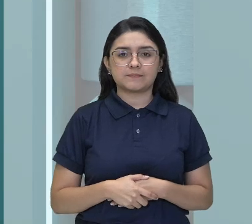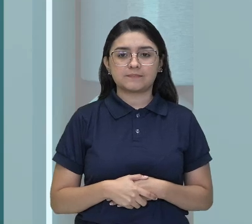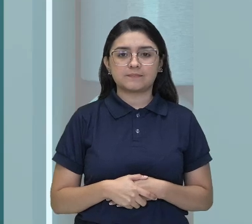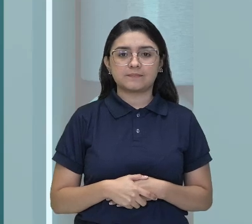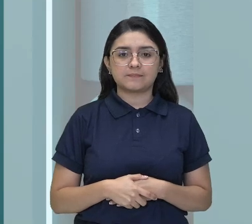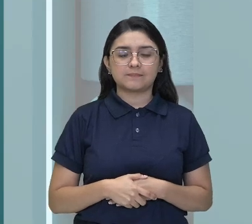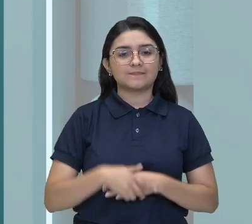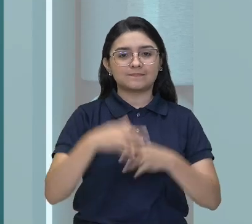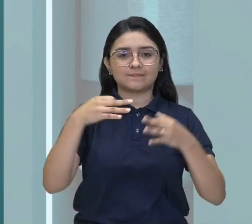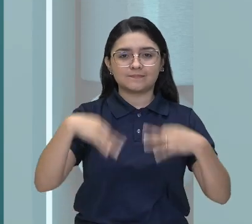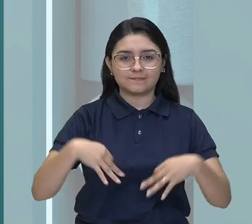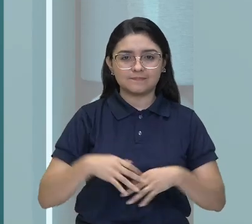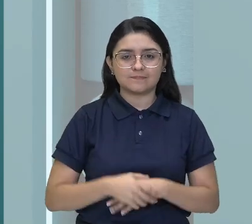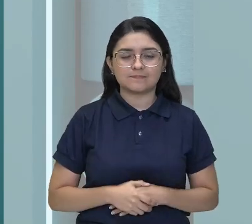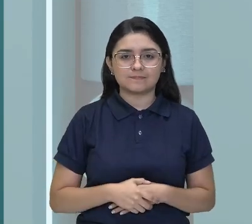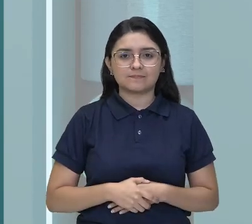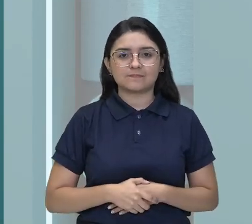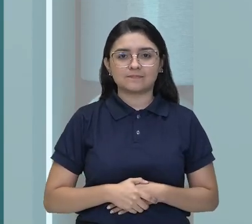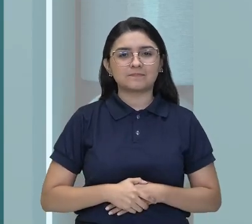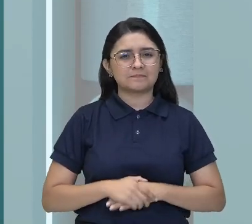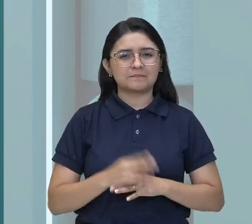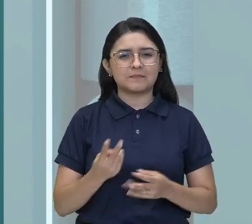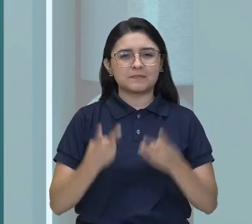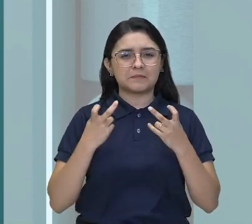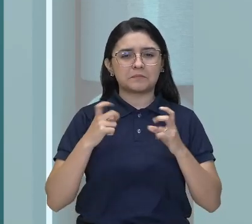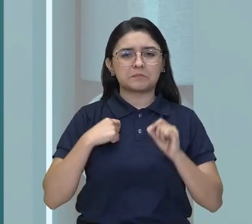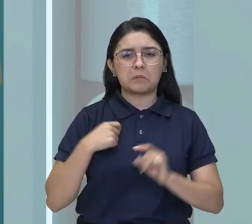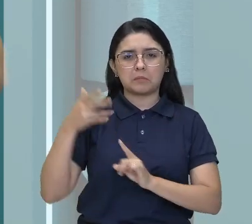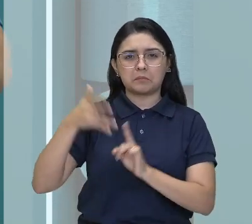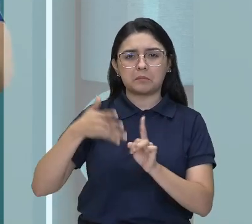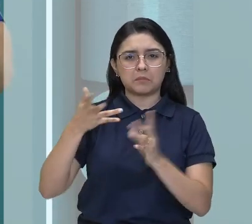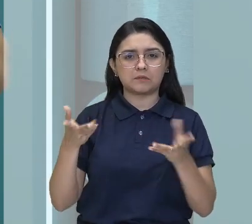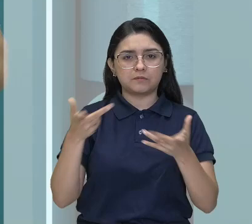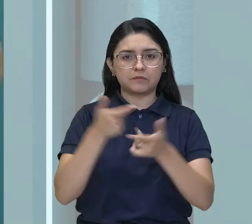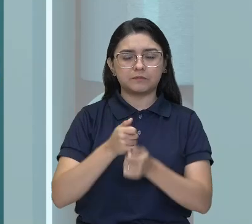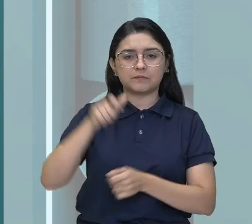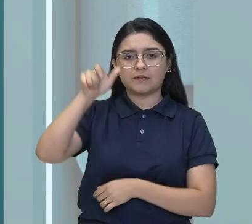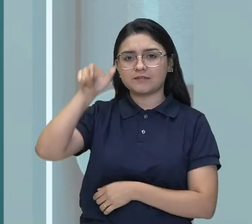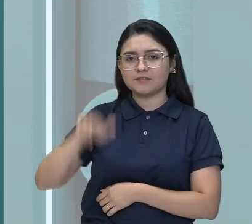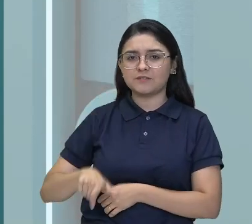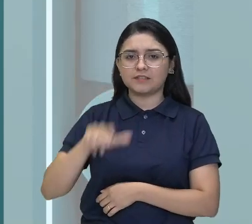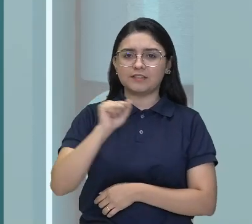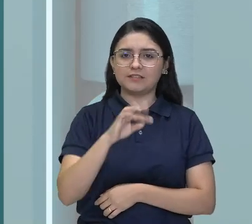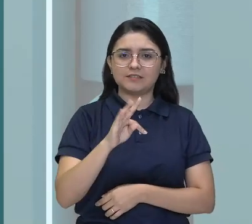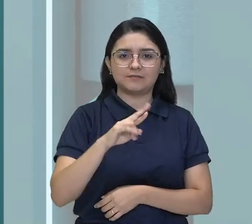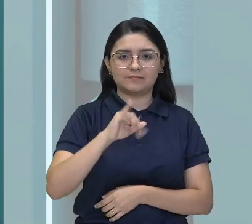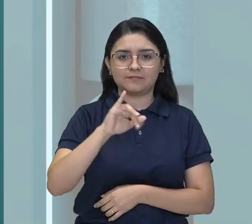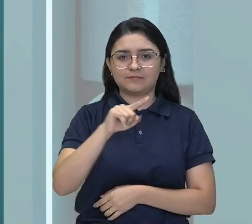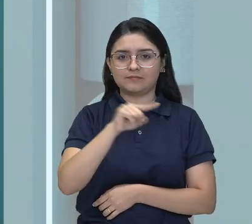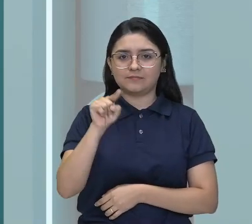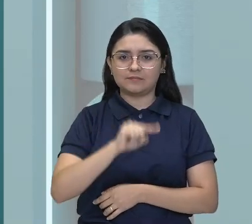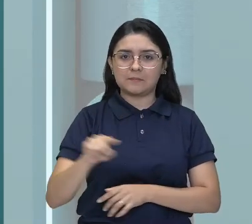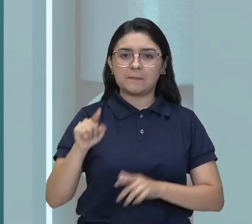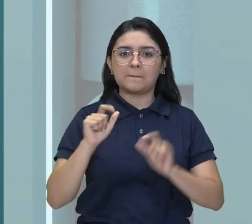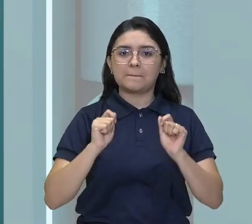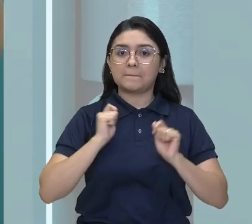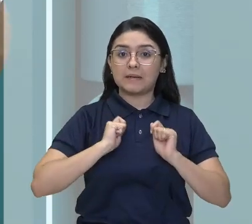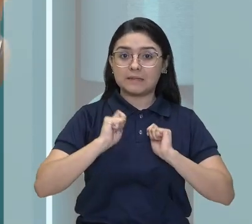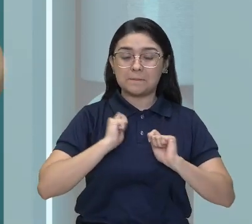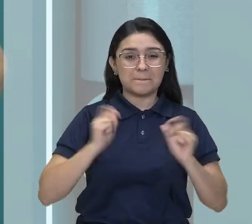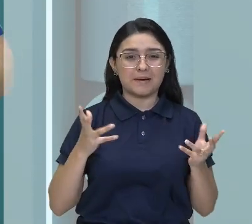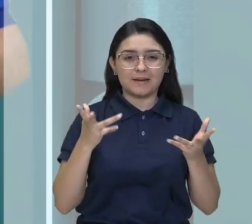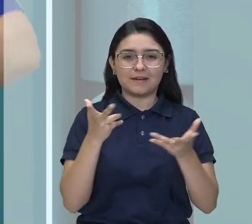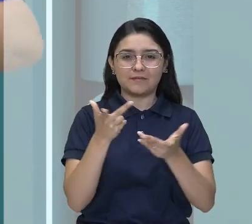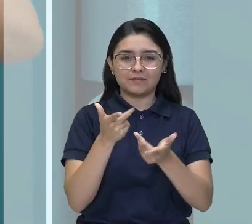Muito bem, né? Olha aí a aula que a Neuriza deu. Ela é uma atriz maravilhosa. Um dia que vocês vierem